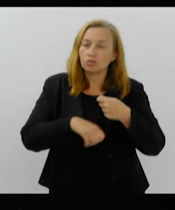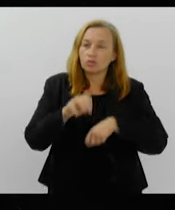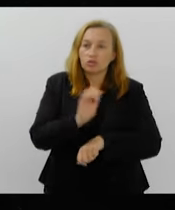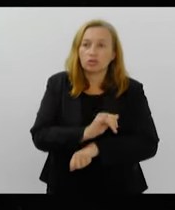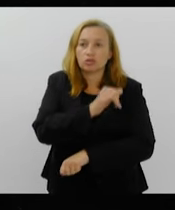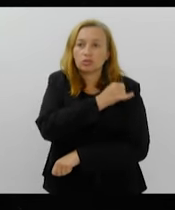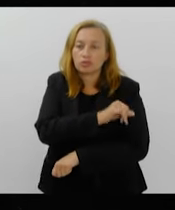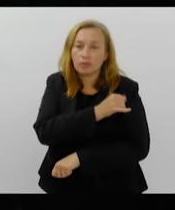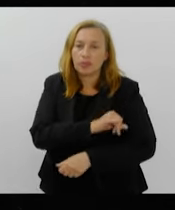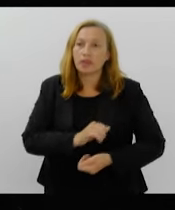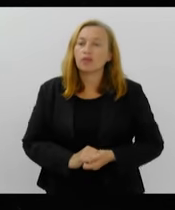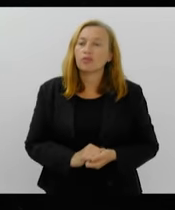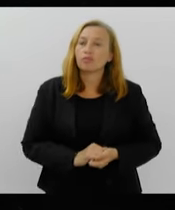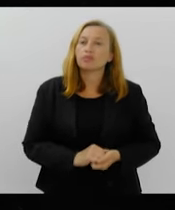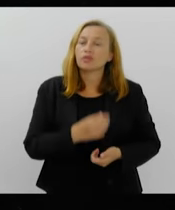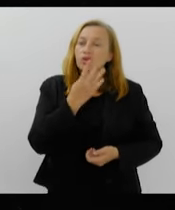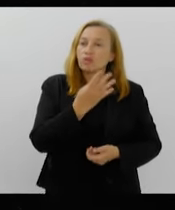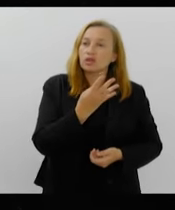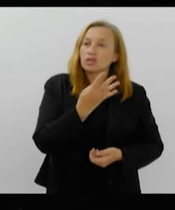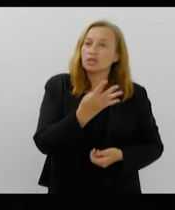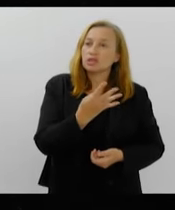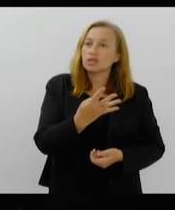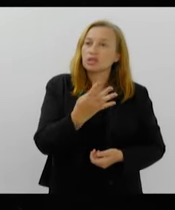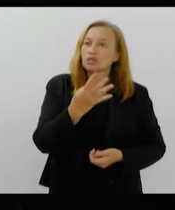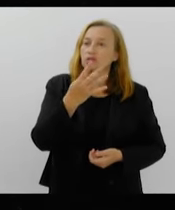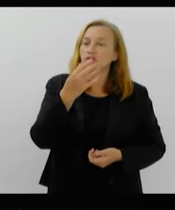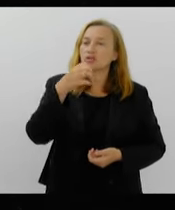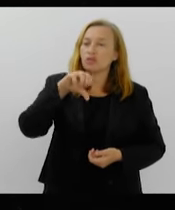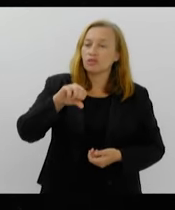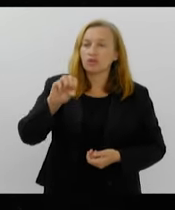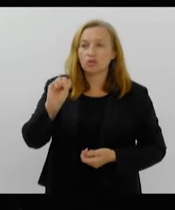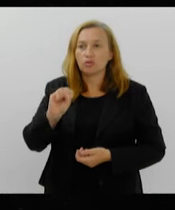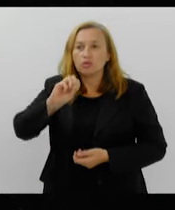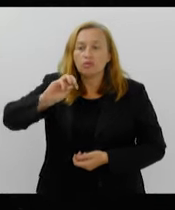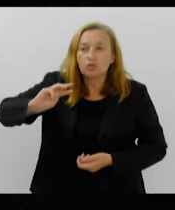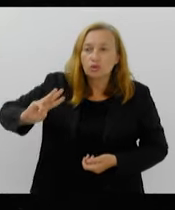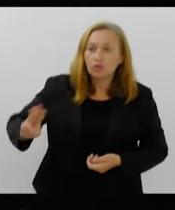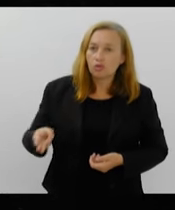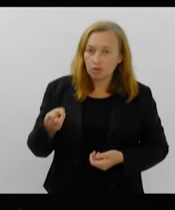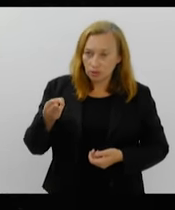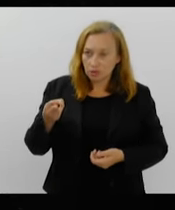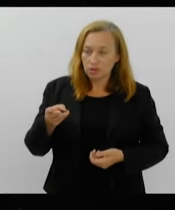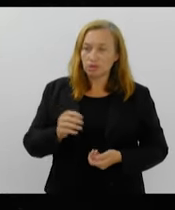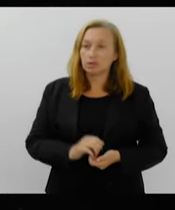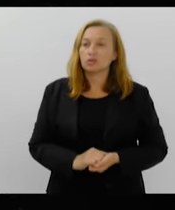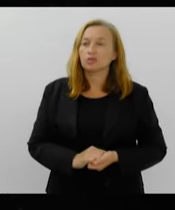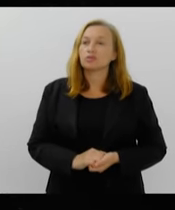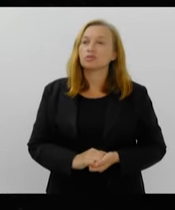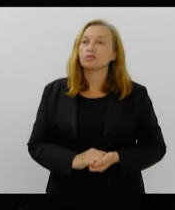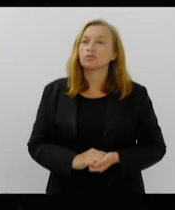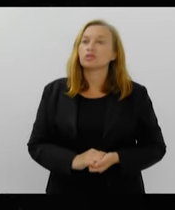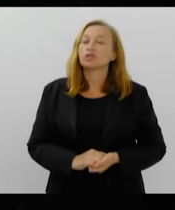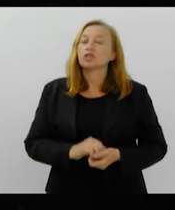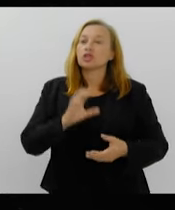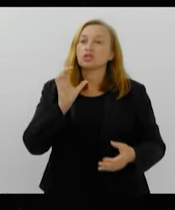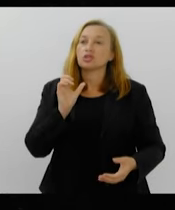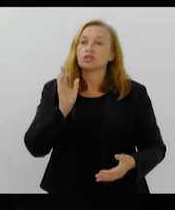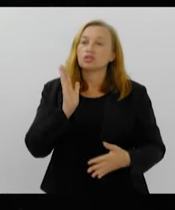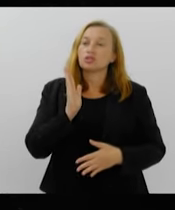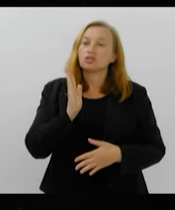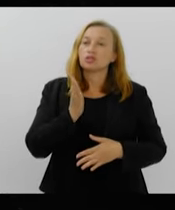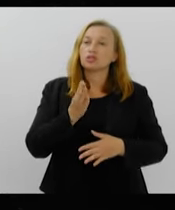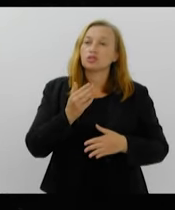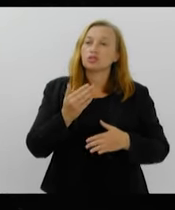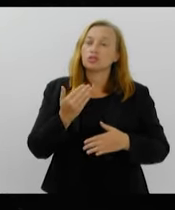Janeiro foram 498 milhões que foram diretos para os